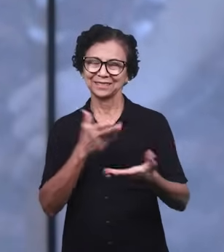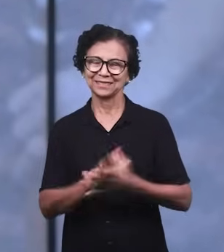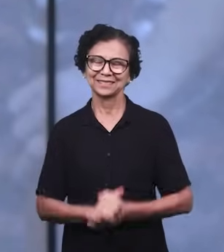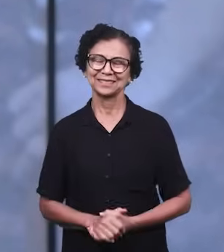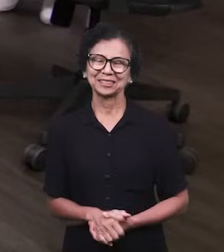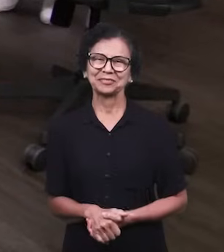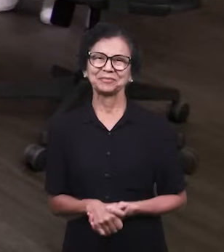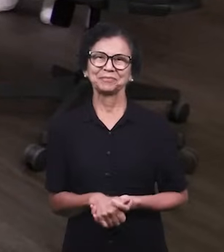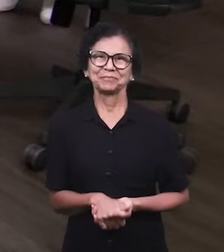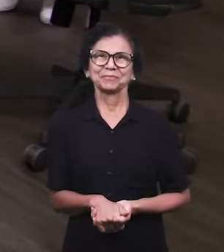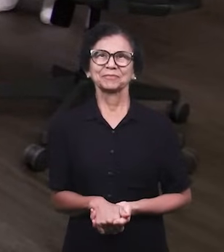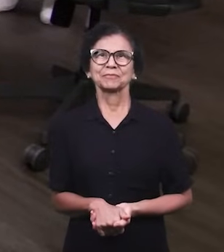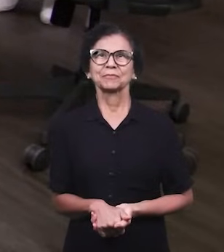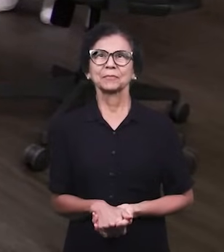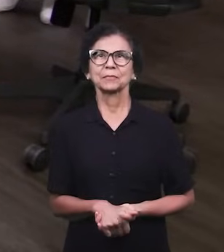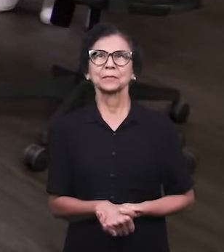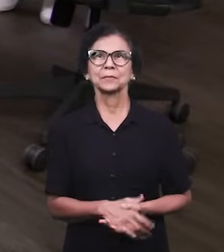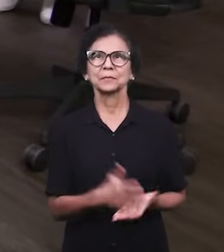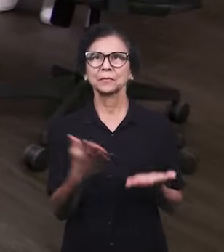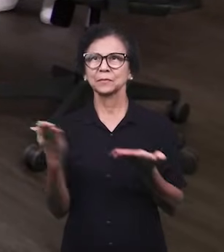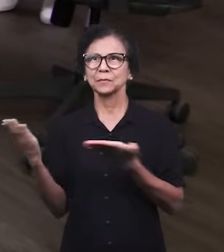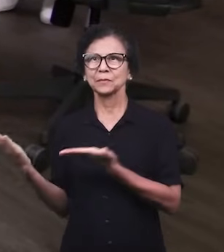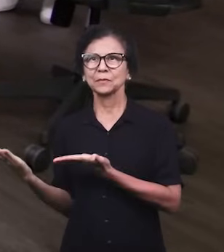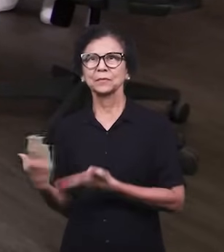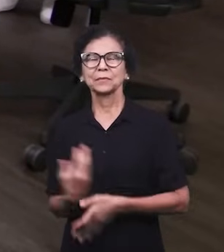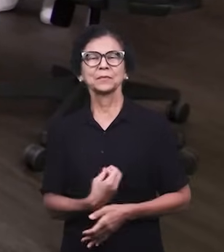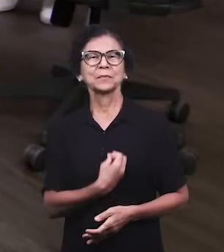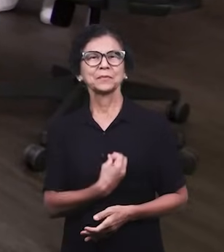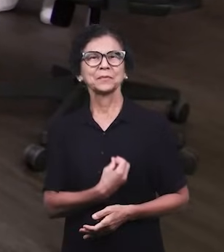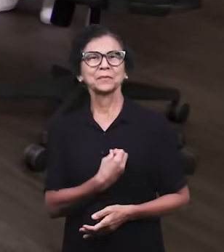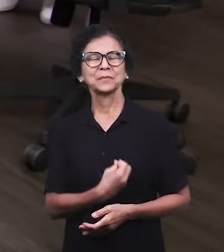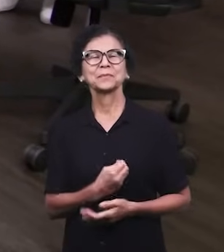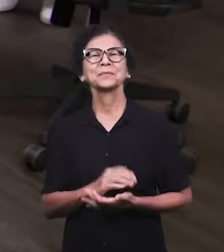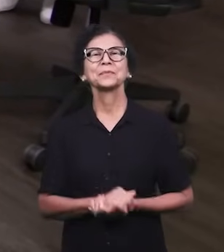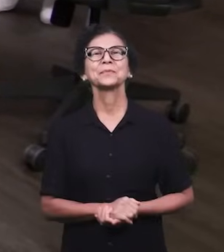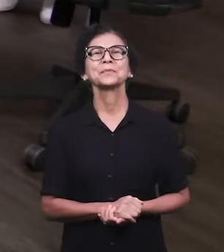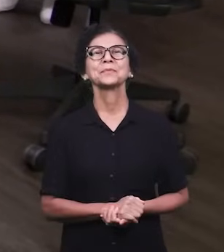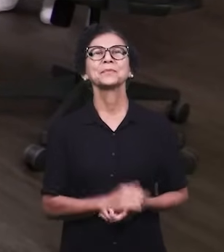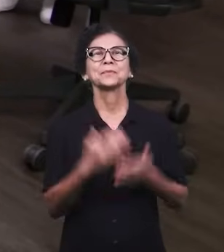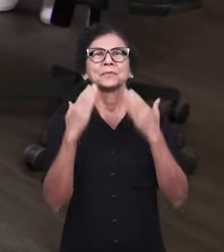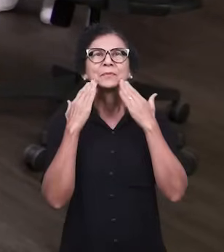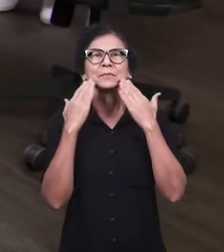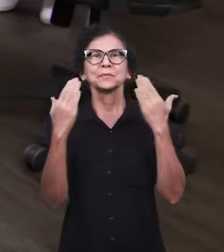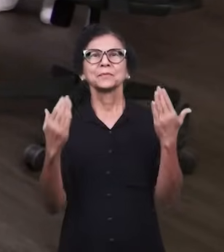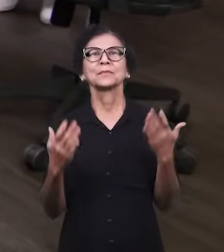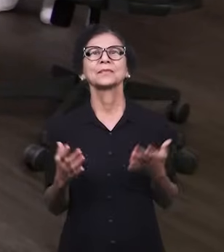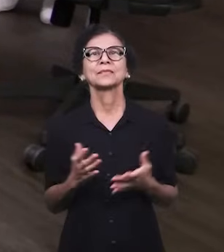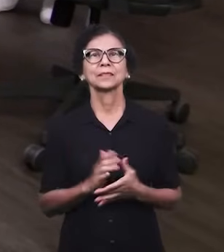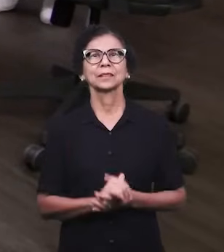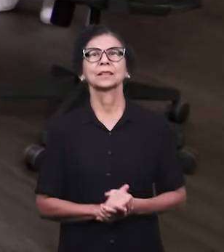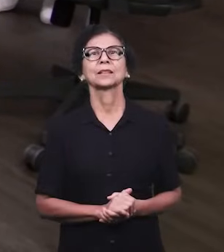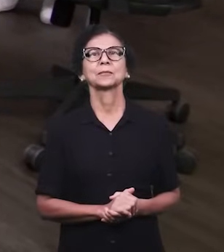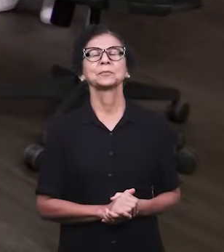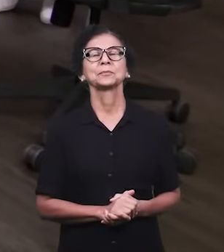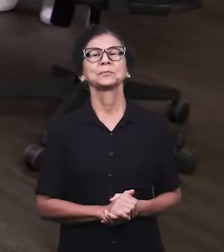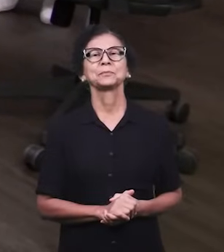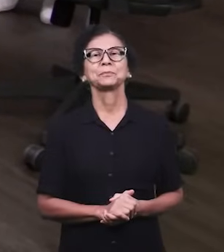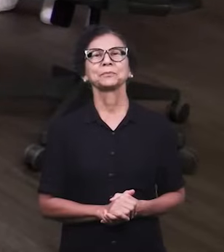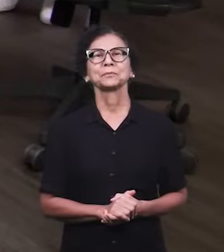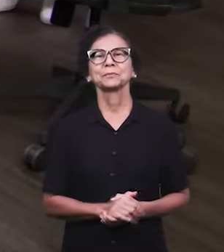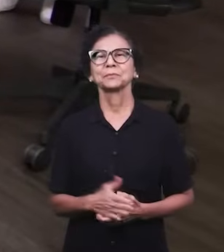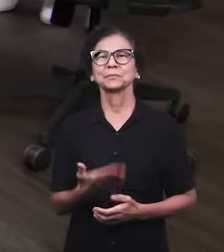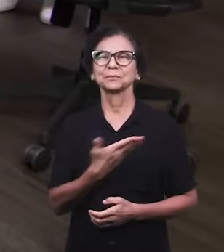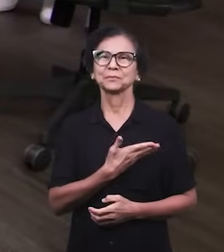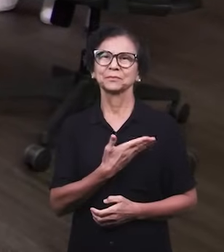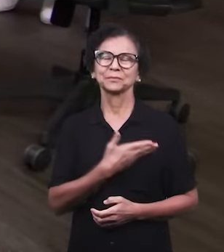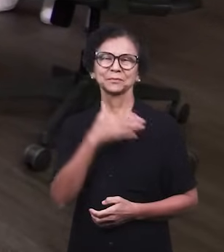lá? Vamos seguir? E agora você vê todos aqueles que estamos aqui no estúdio. Vamos apresentar os irmãos aqui nesse início de programa, começando pela